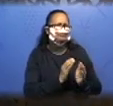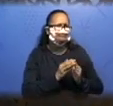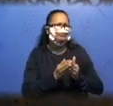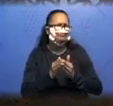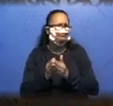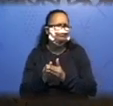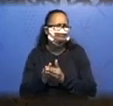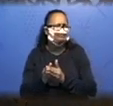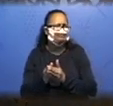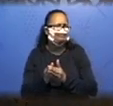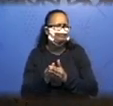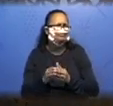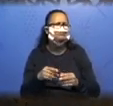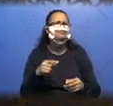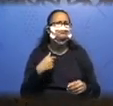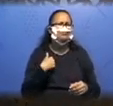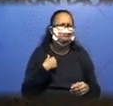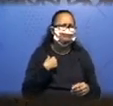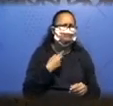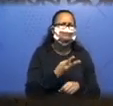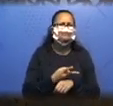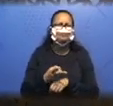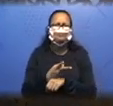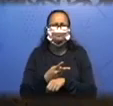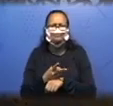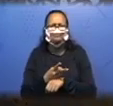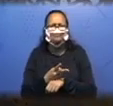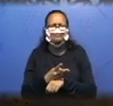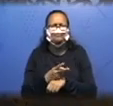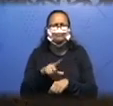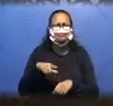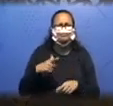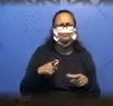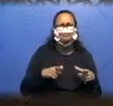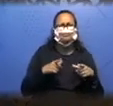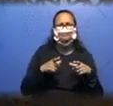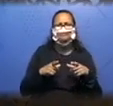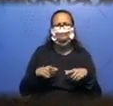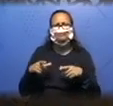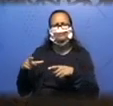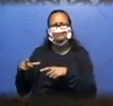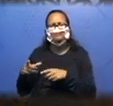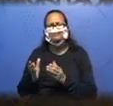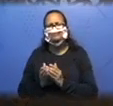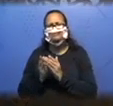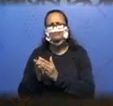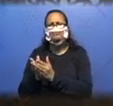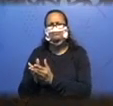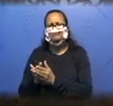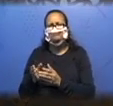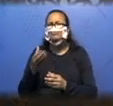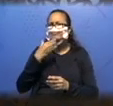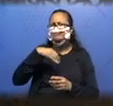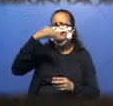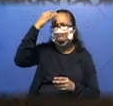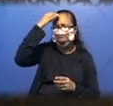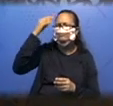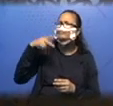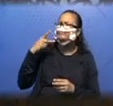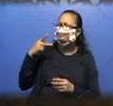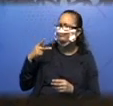senhor paga a viagem para mim, porque eu vou tentar achar por outro caminho, fazer uma coisa diferente. Aí o Dom João II